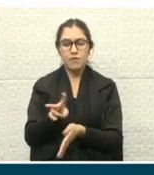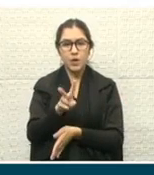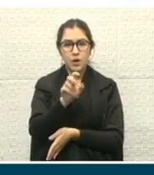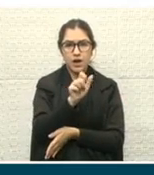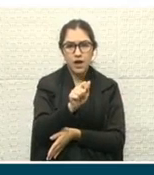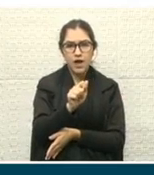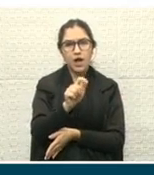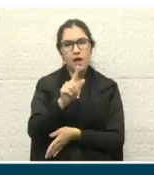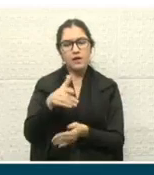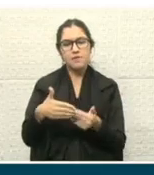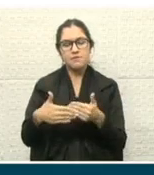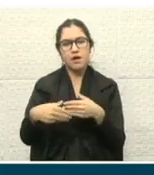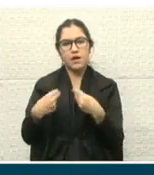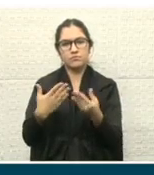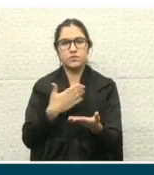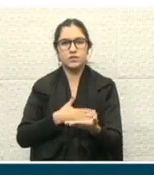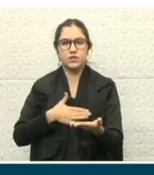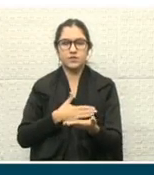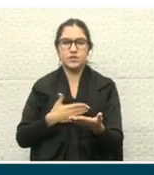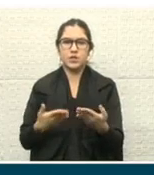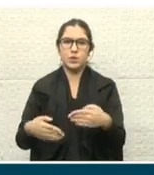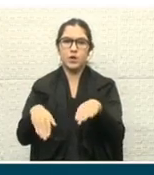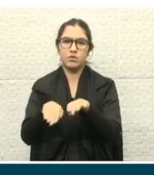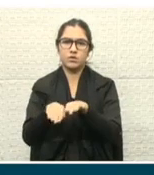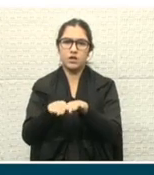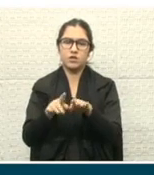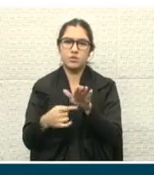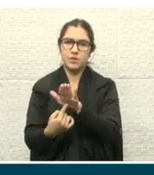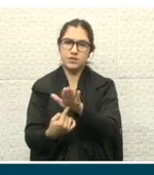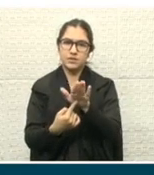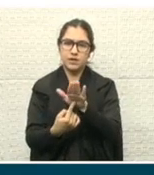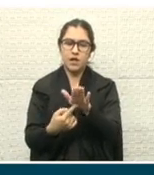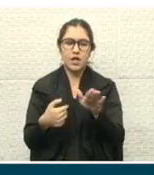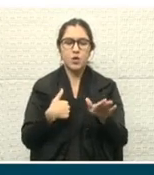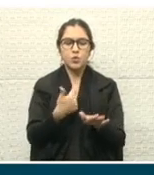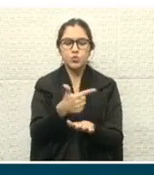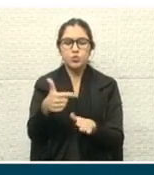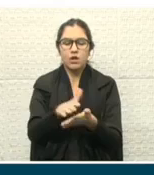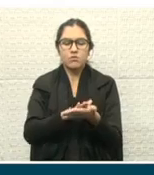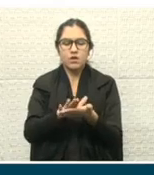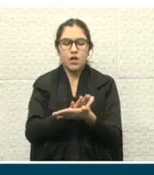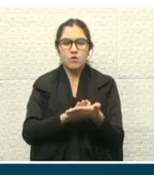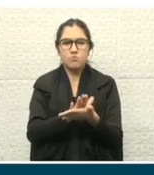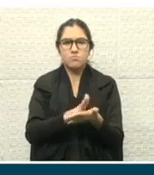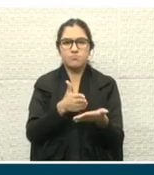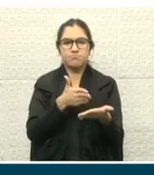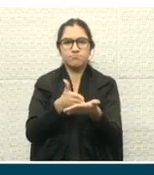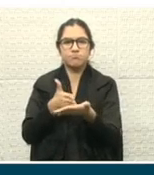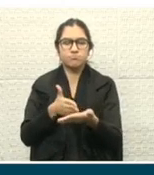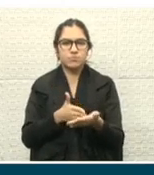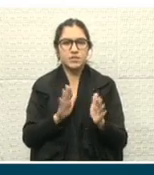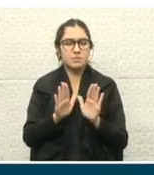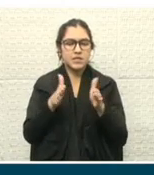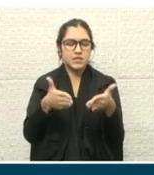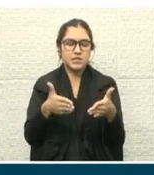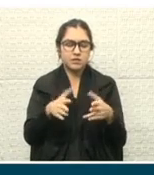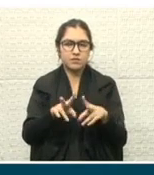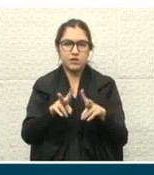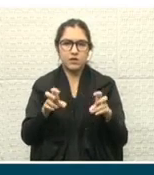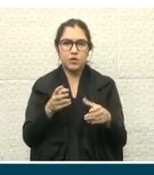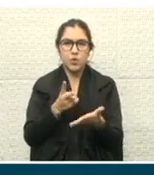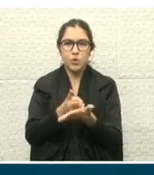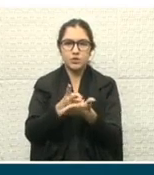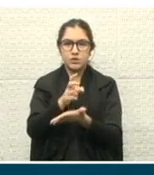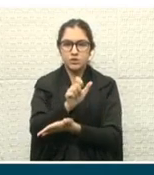A vai satisfazer a igualdade apresentada. Eu não tenho nenhuma restrição específica sobre a constante